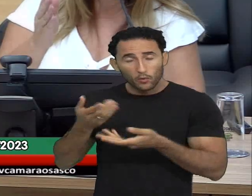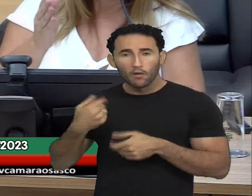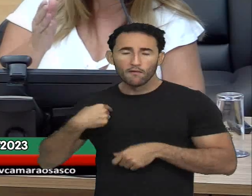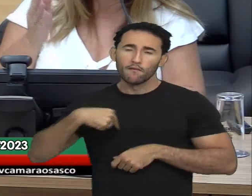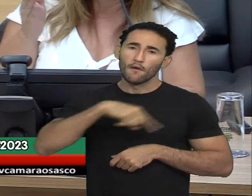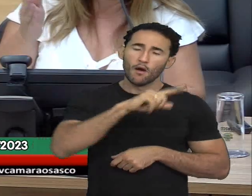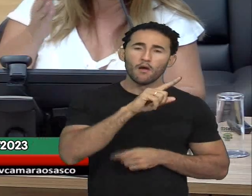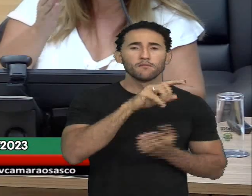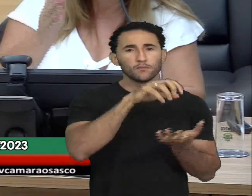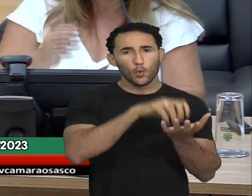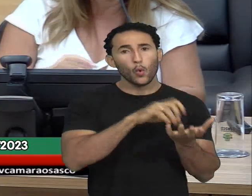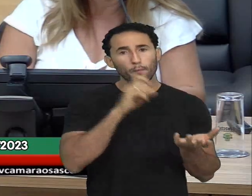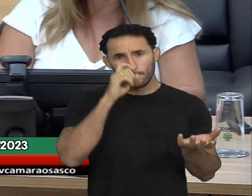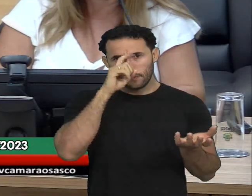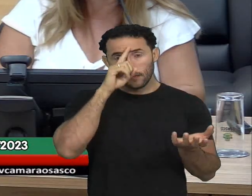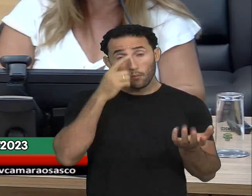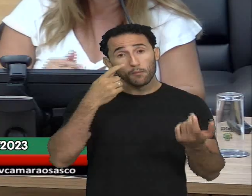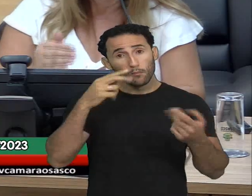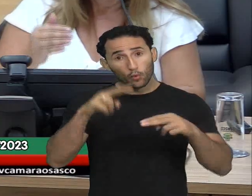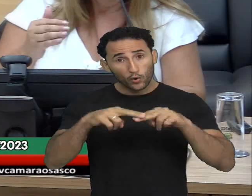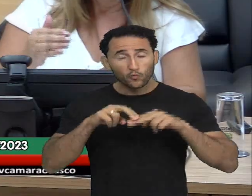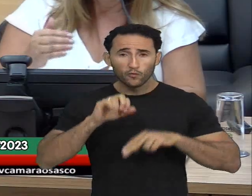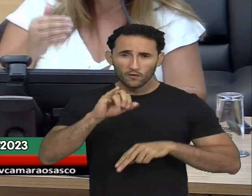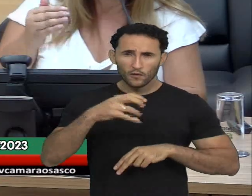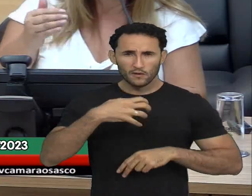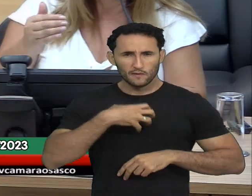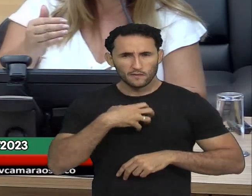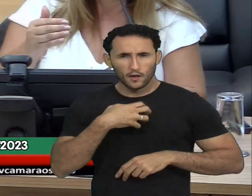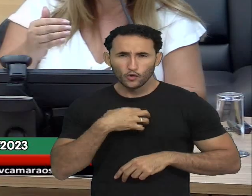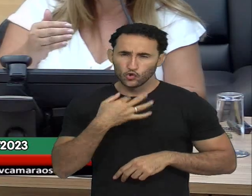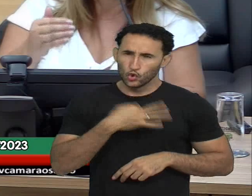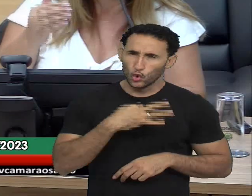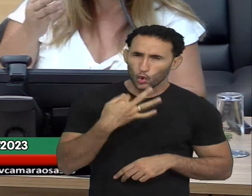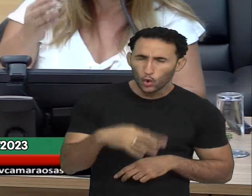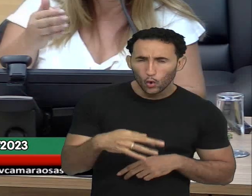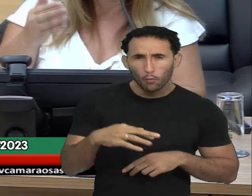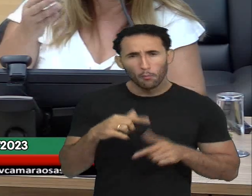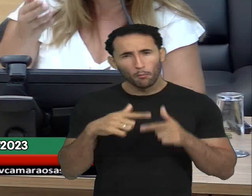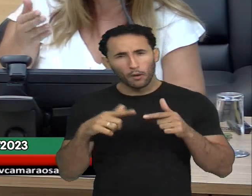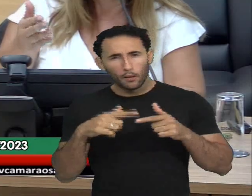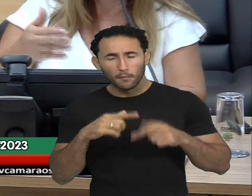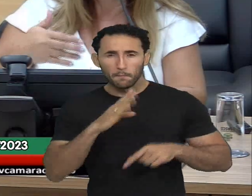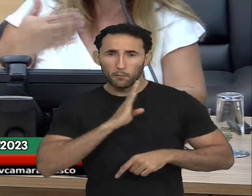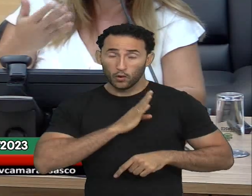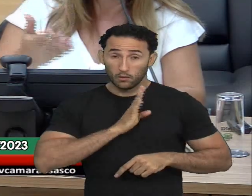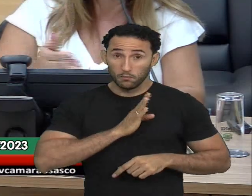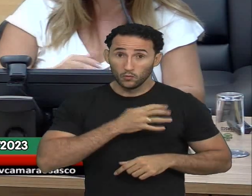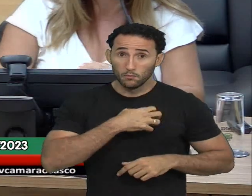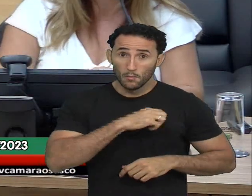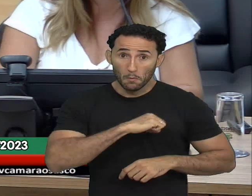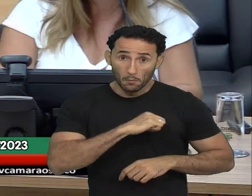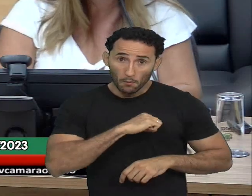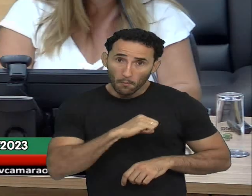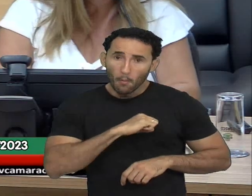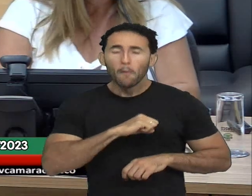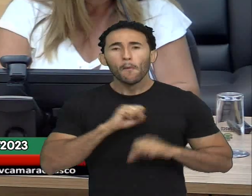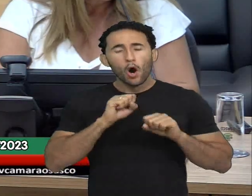de casa, quem está realmente fazendo a prevenção, né? Buscar um clínico para pedir